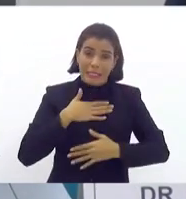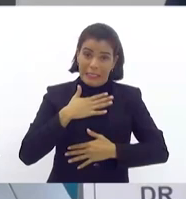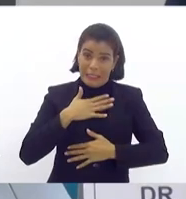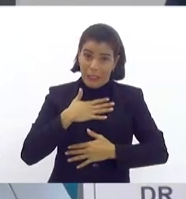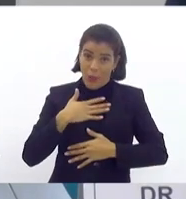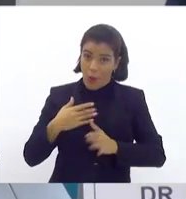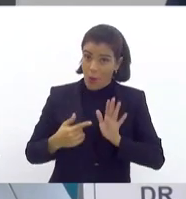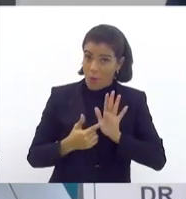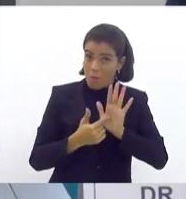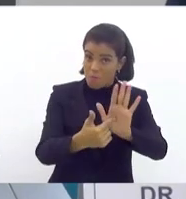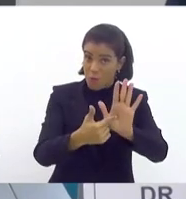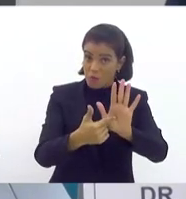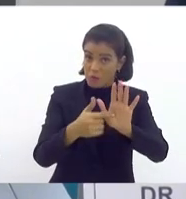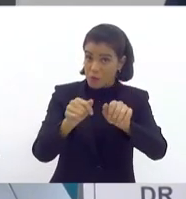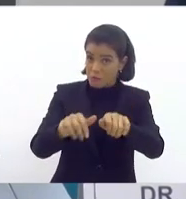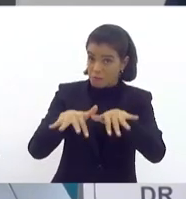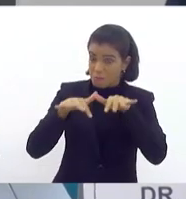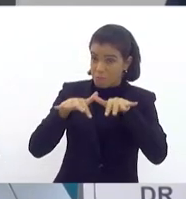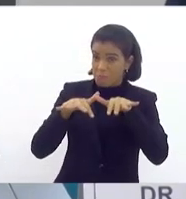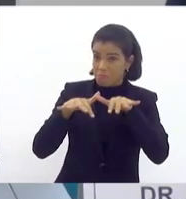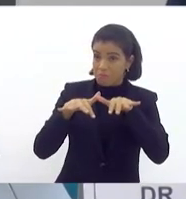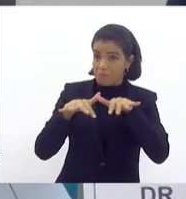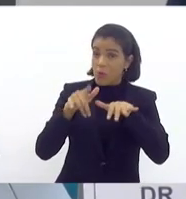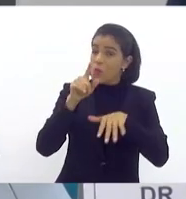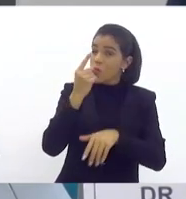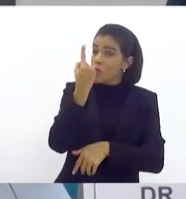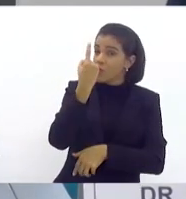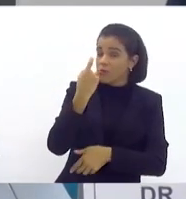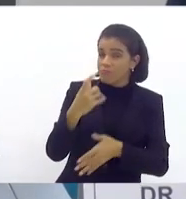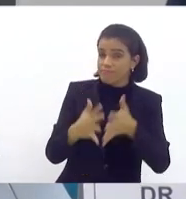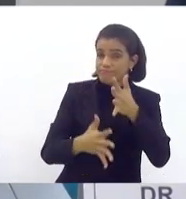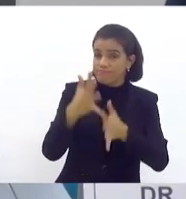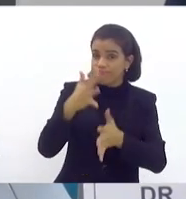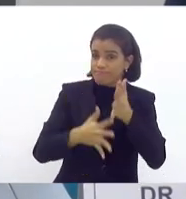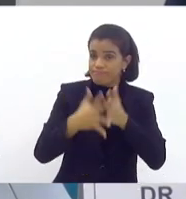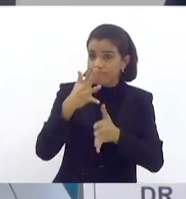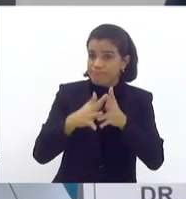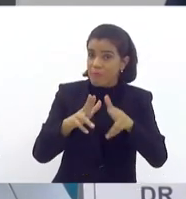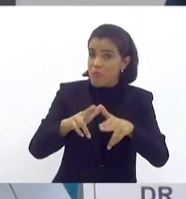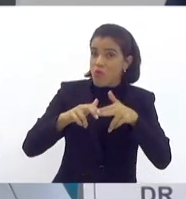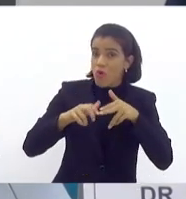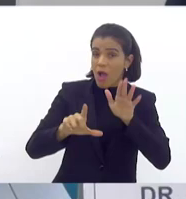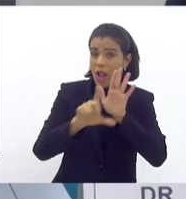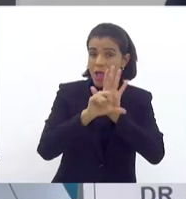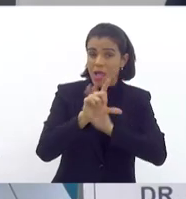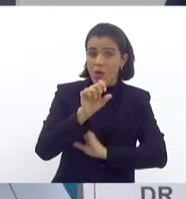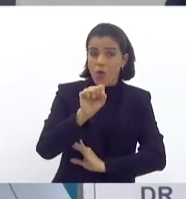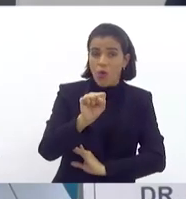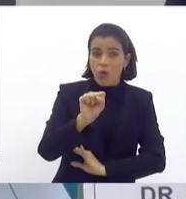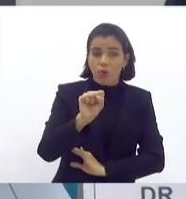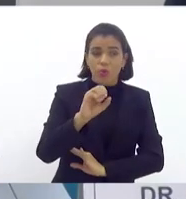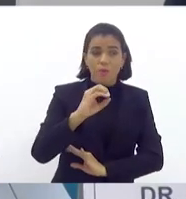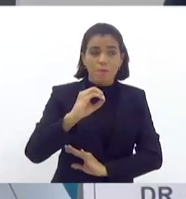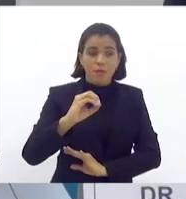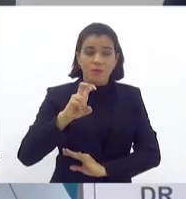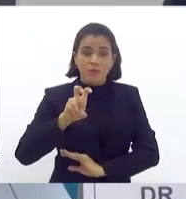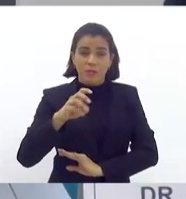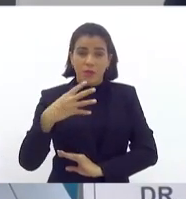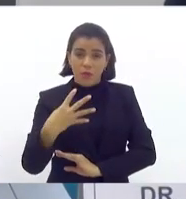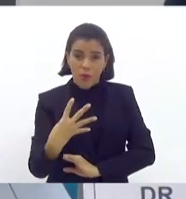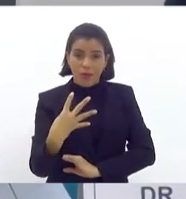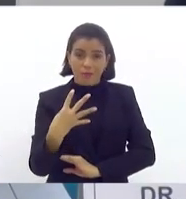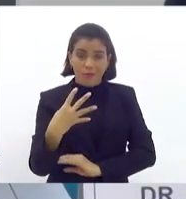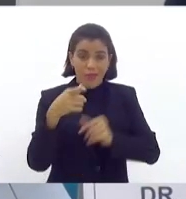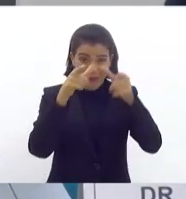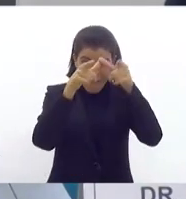que eu apontei no parecer em plenário uma prejudicabilidade em razão da Lei 8.054, de 18, de autoria da deputada